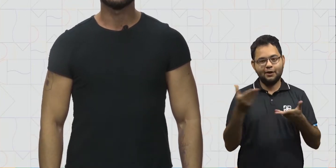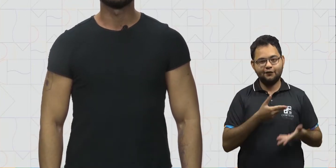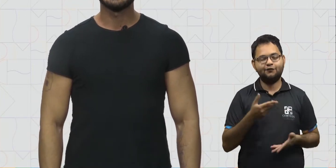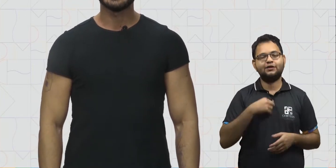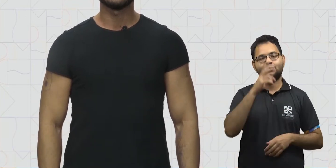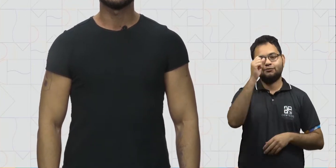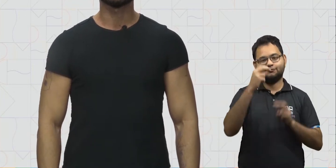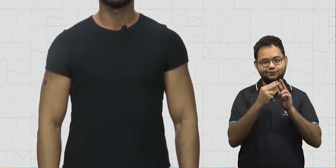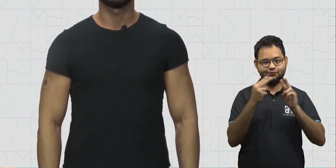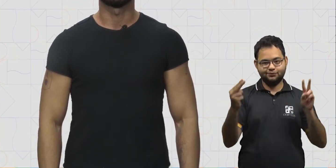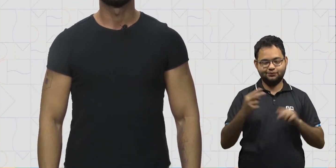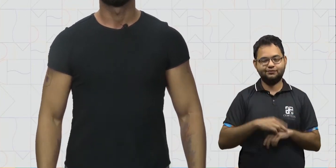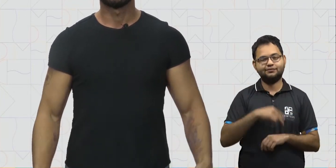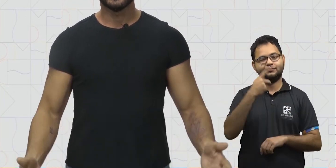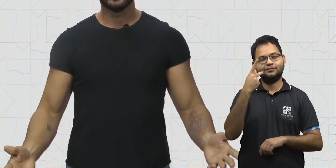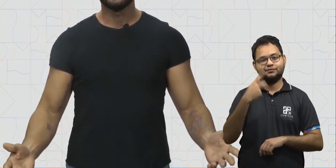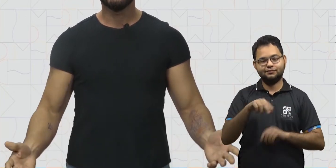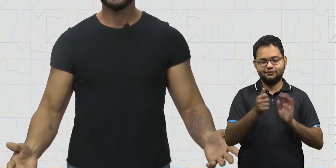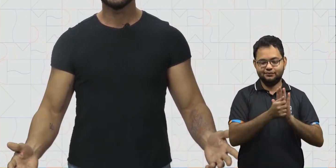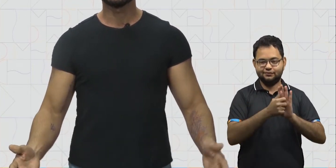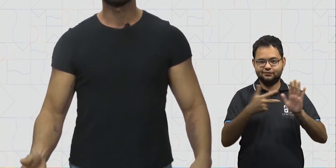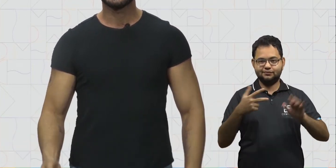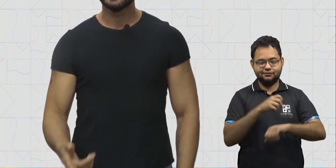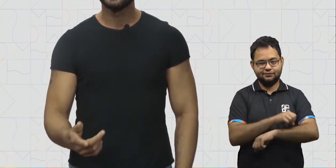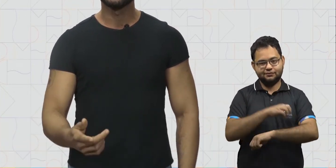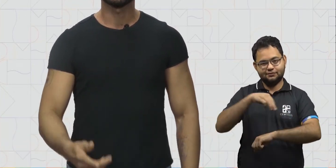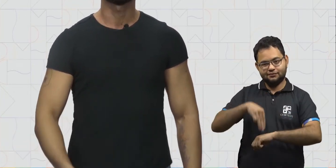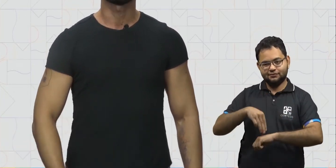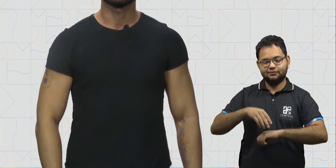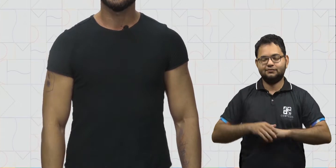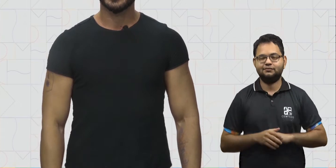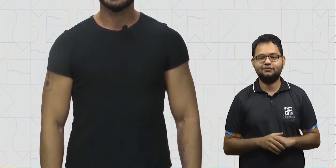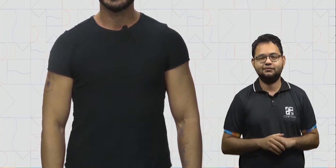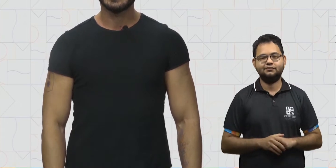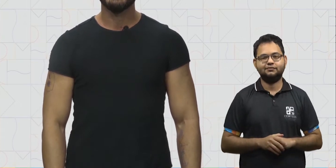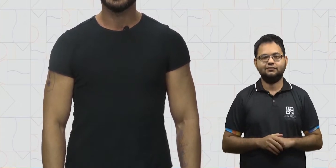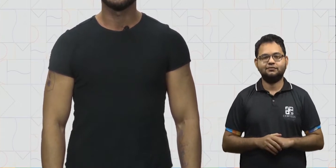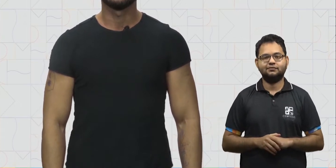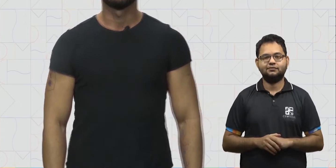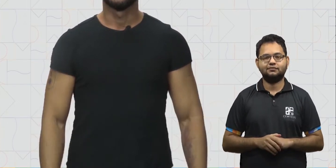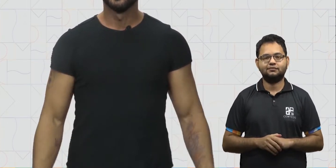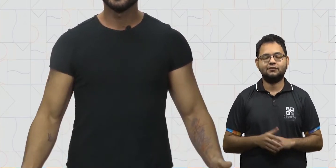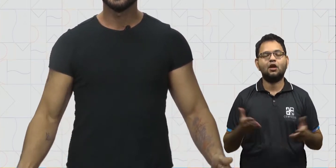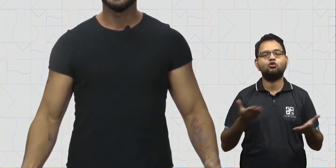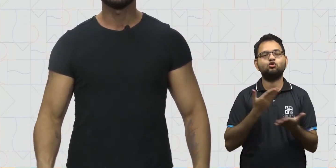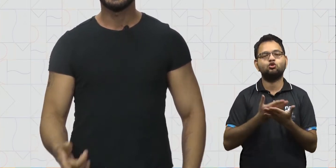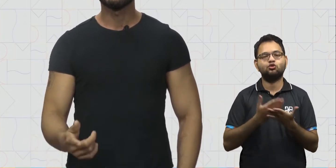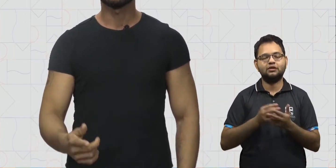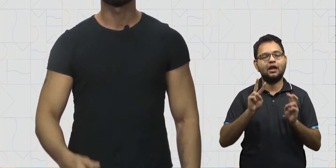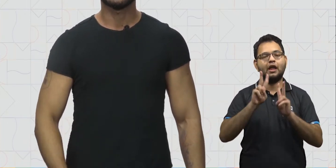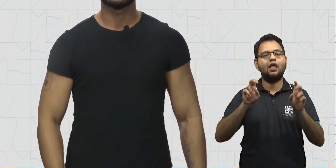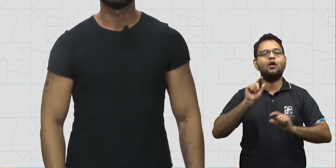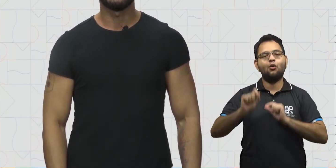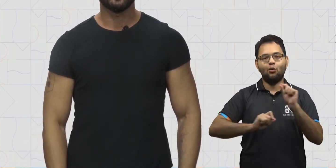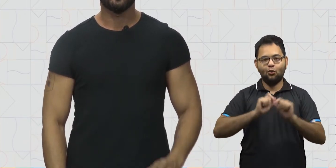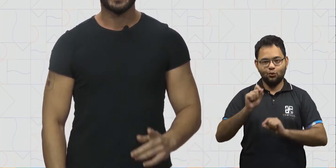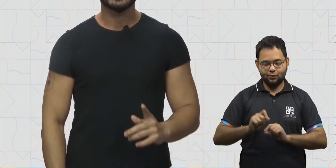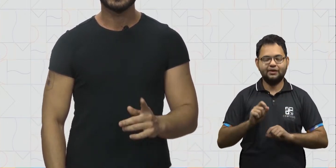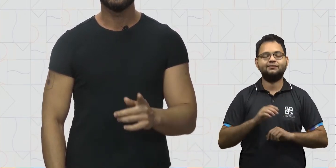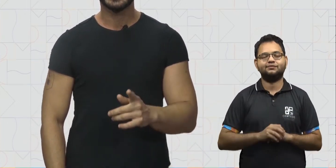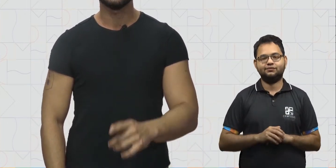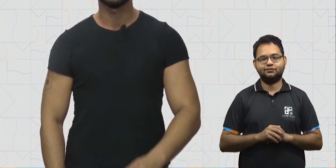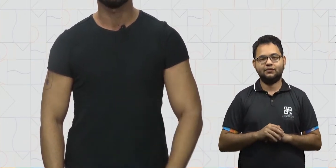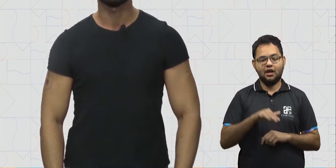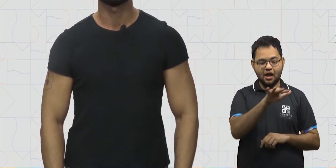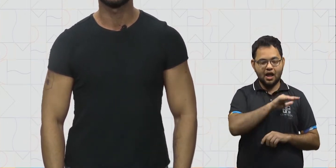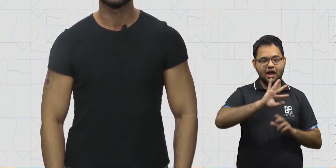projeto Aprender Além da Escola, do Centro de Mídias e Tecnologias Educacionais da CEMED. Hoje iremos estudar sobre a